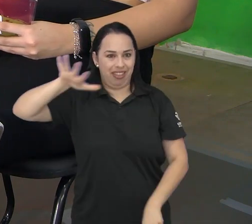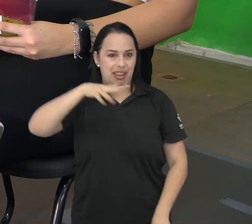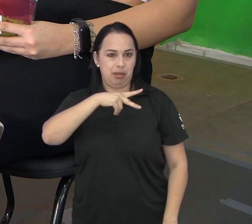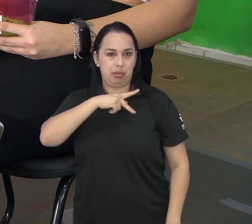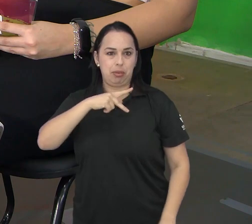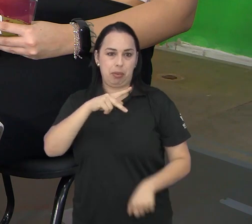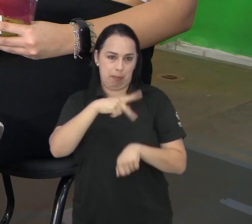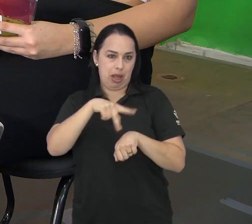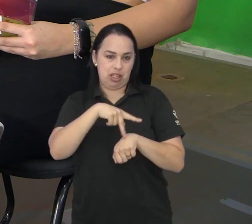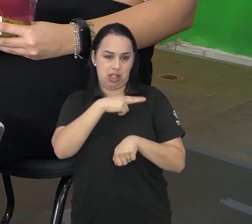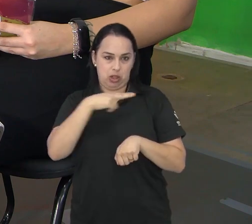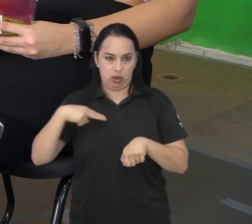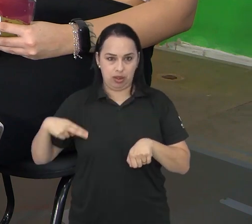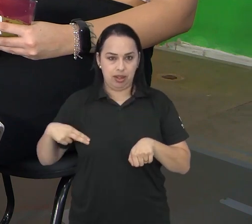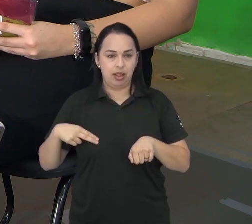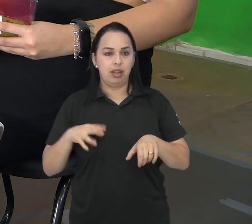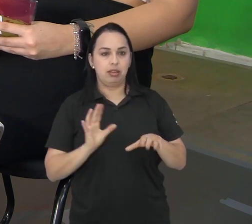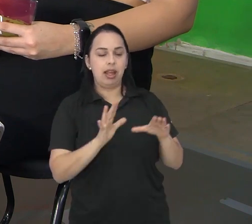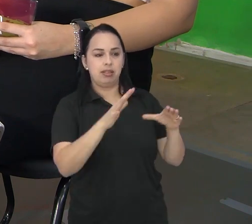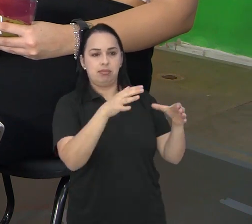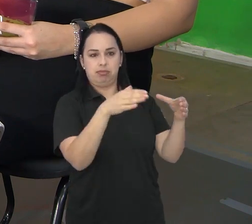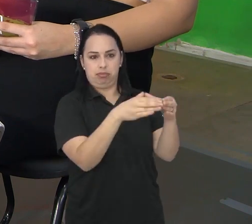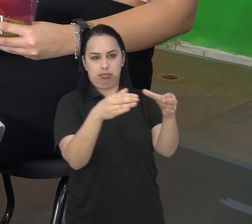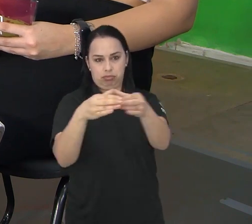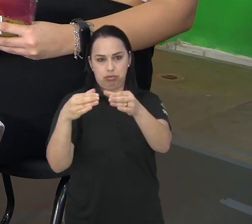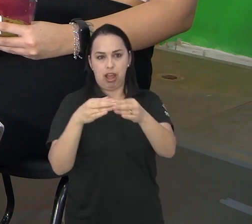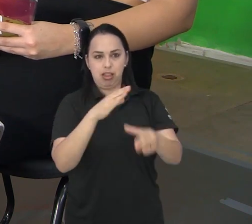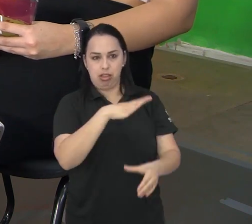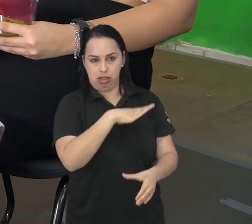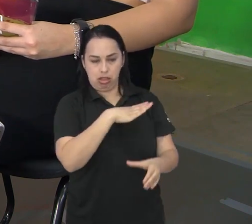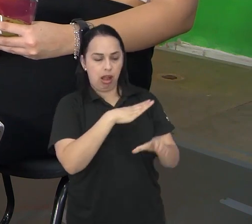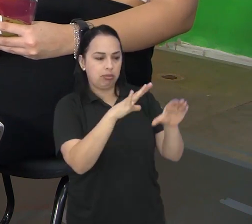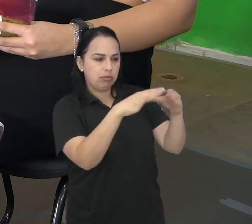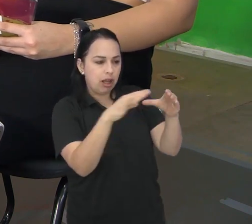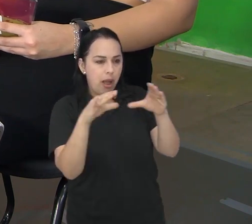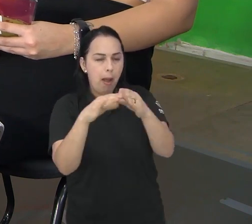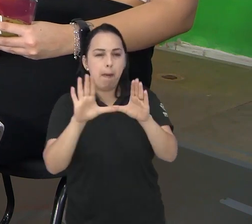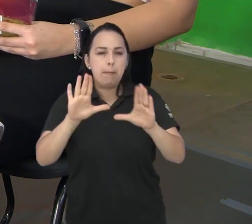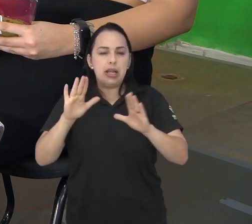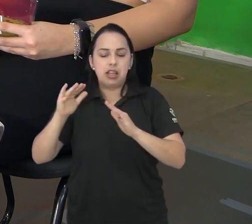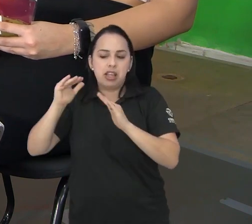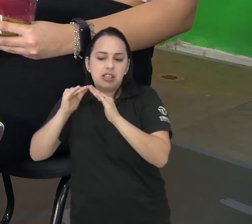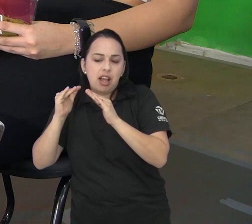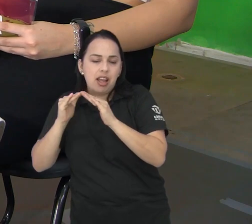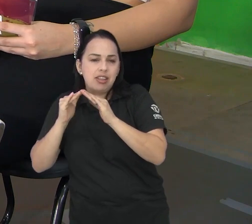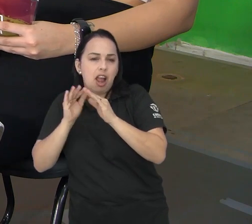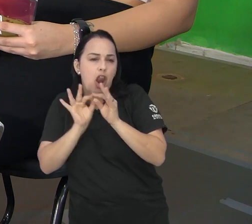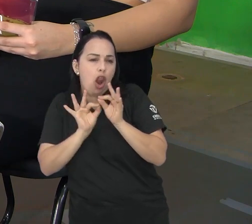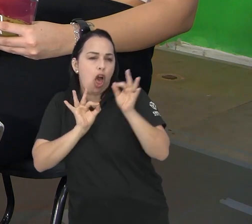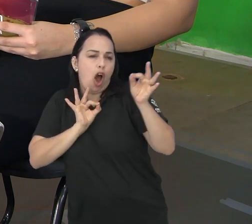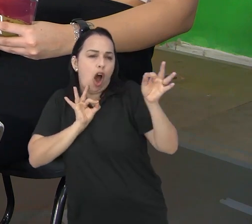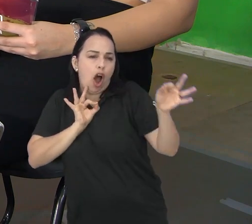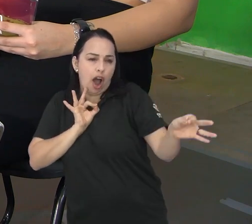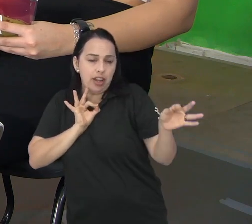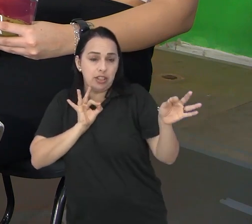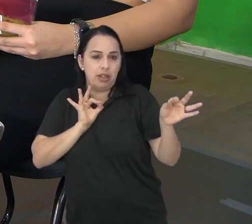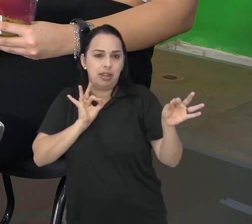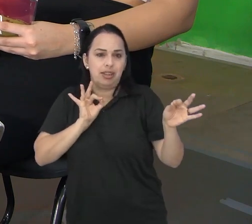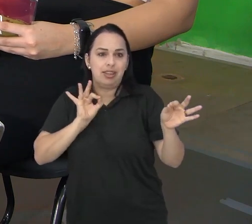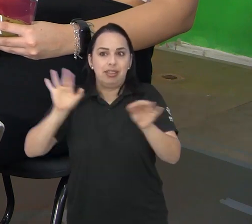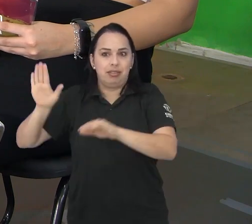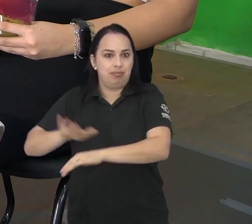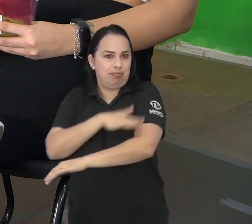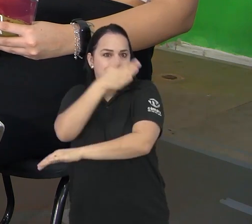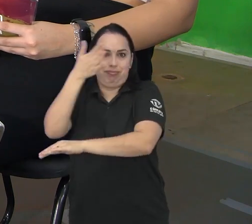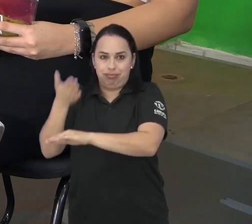Noruega você tem as cidades, aqueles aglomerados, mas em muitos lugares as casas são distantes umas da outra e a gente vivia tipo num